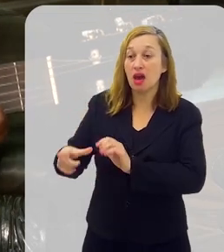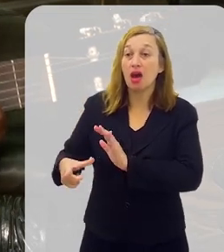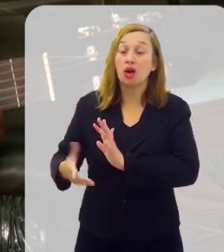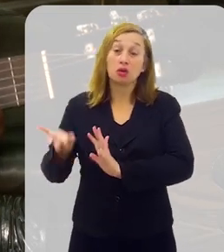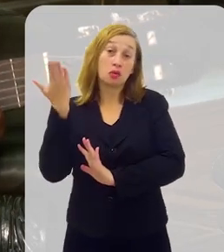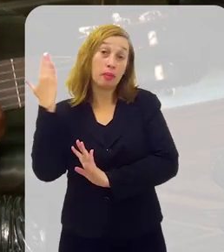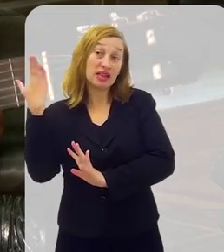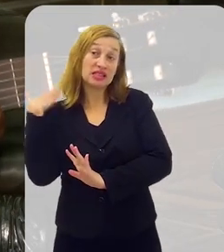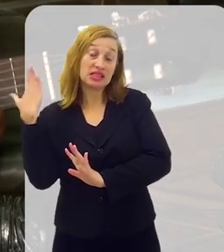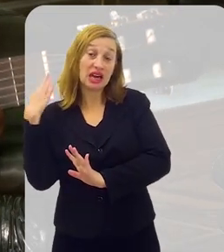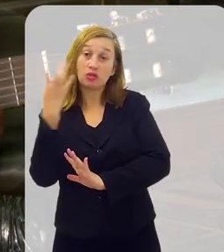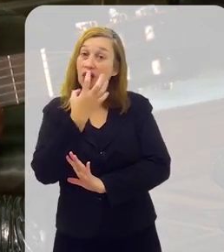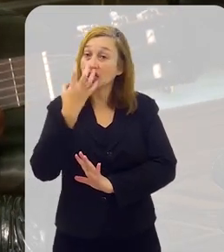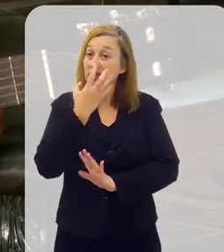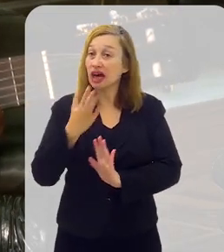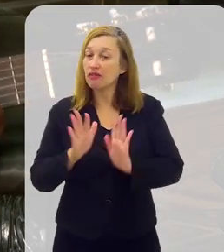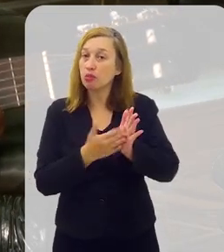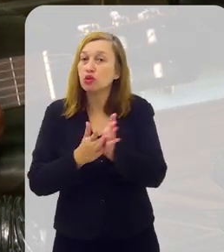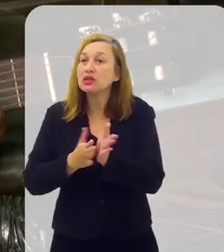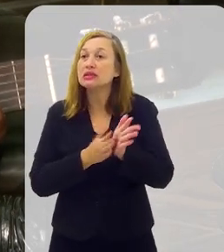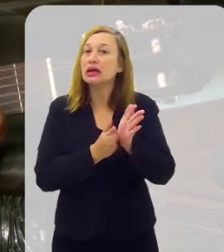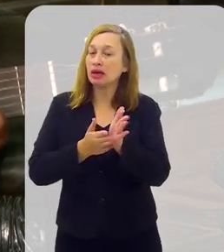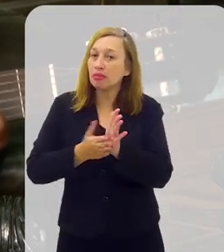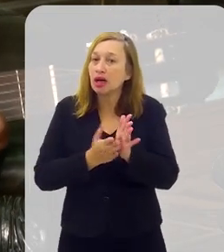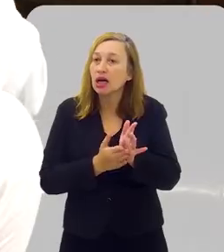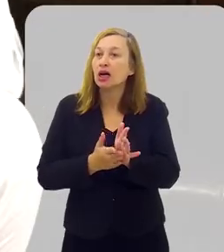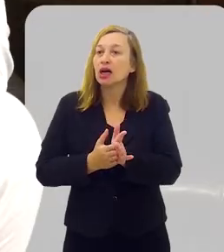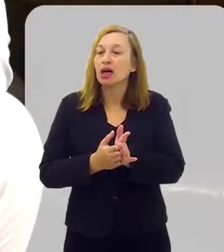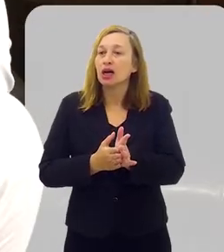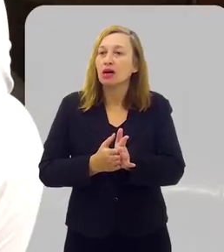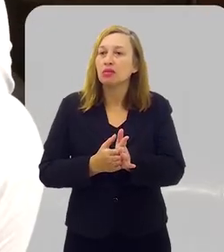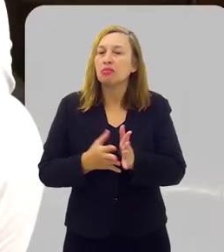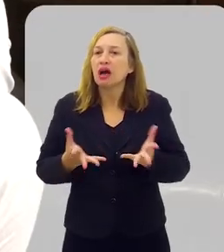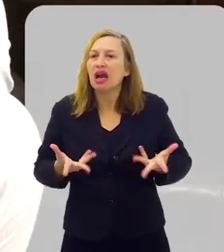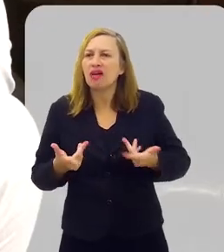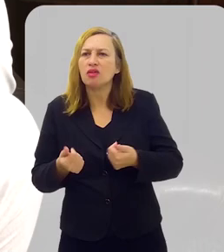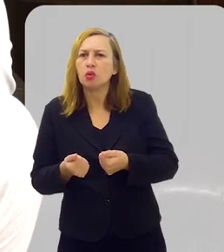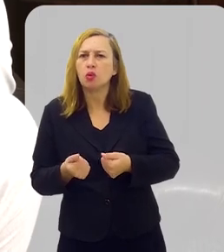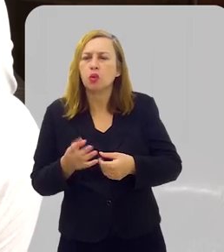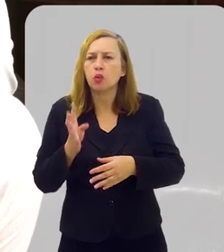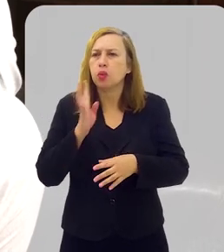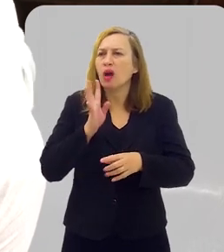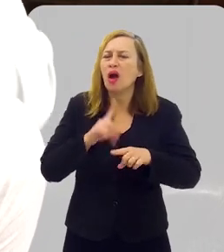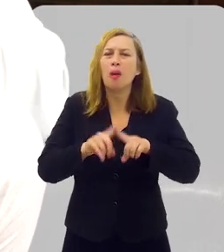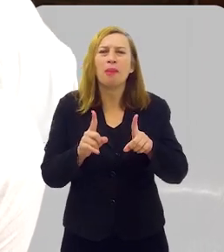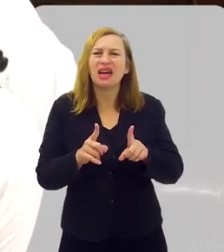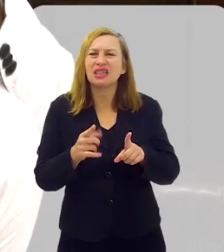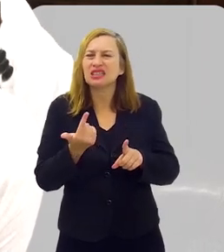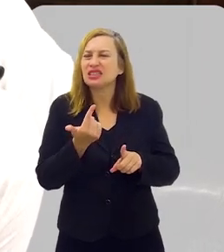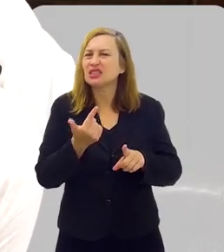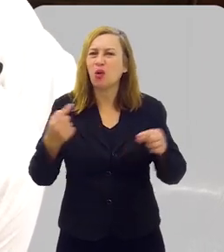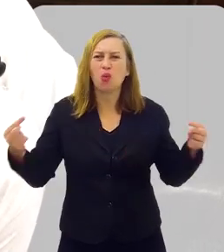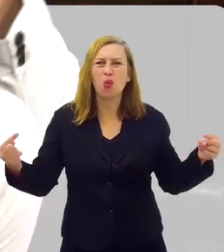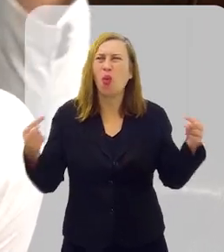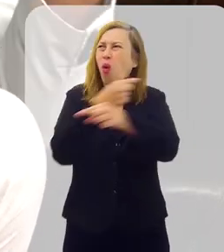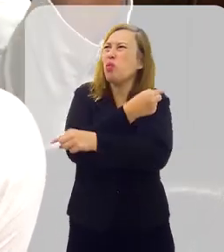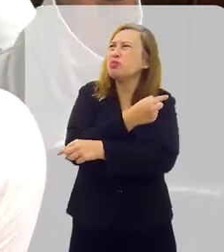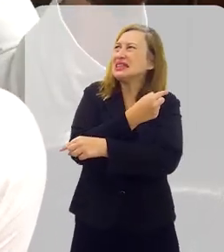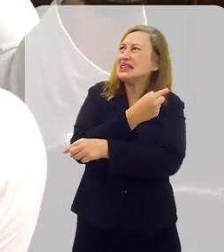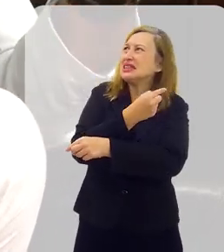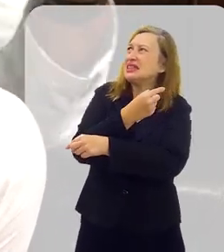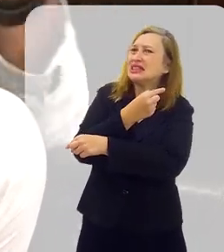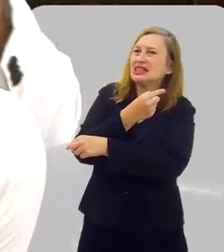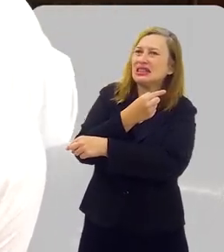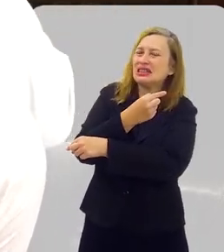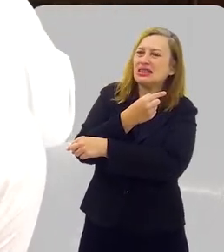o povo canta novamente, já ganhou. Rapaz, mas como é que foi essa transição lá do samba? Porque você sabe que o samba é um